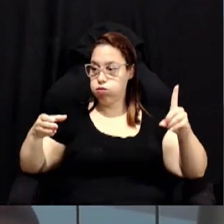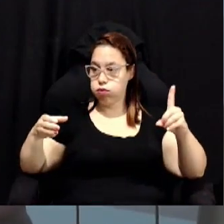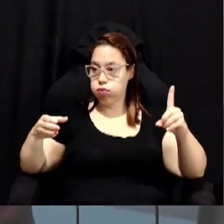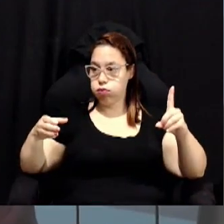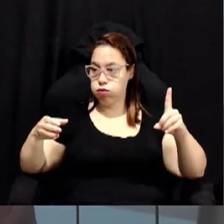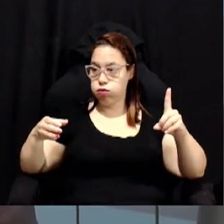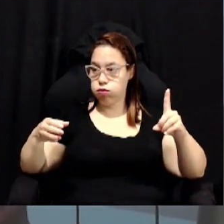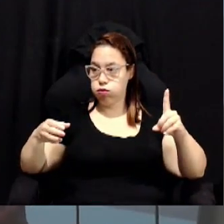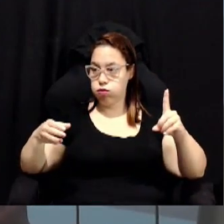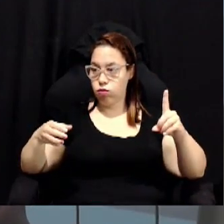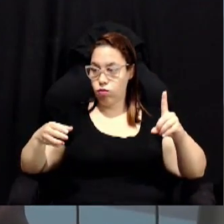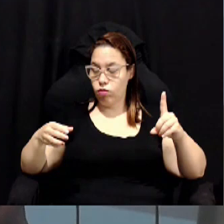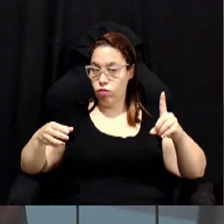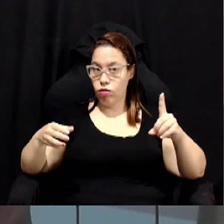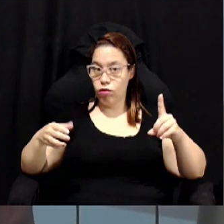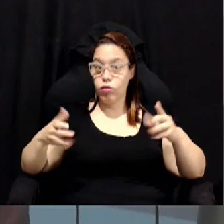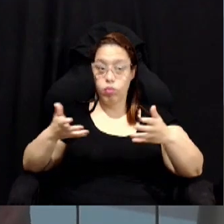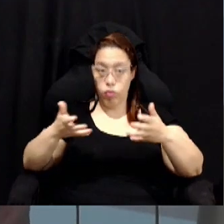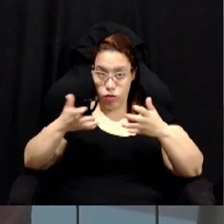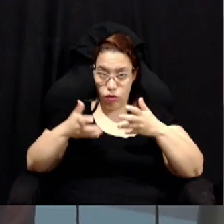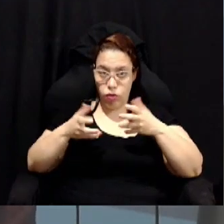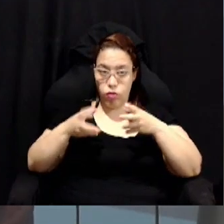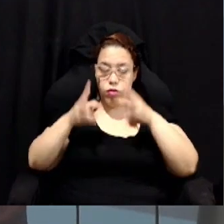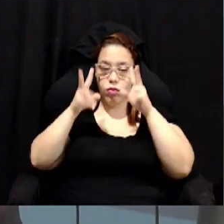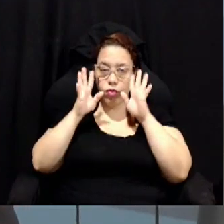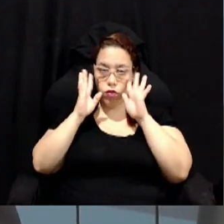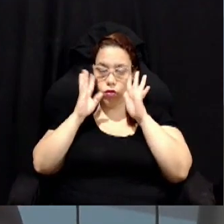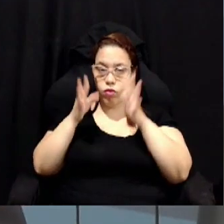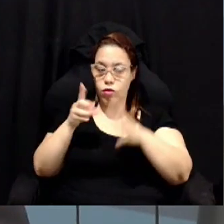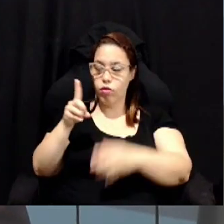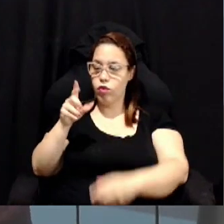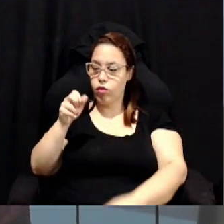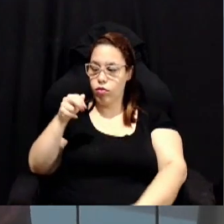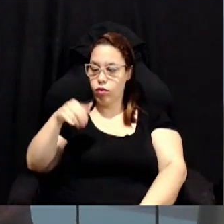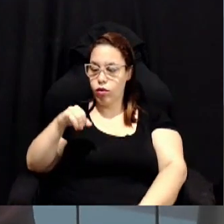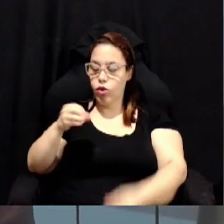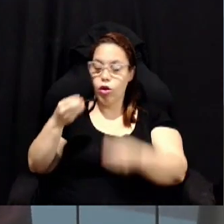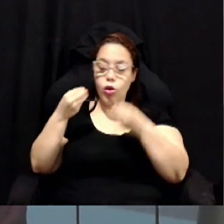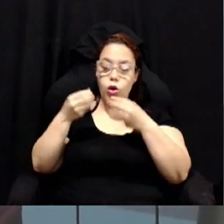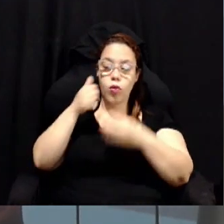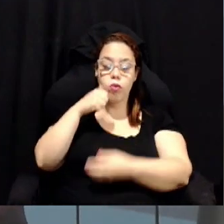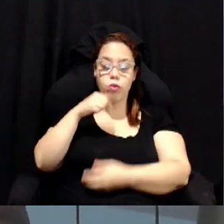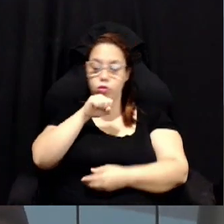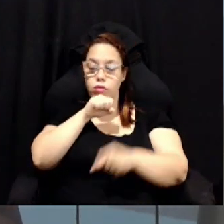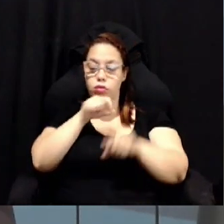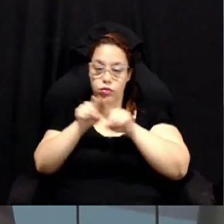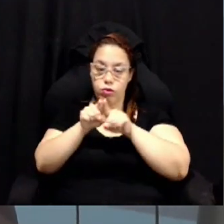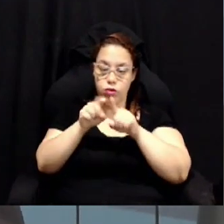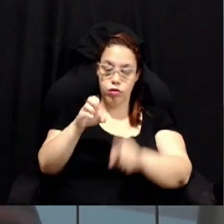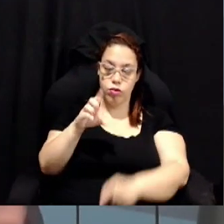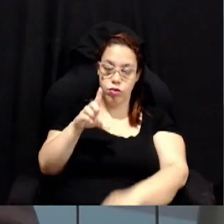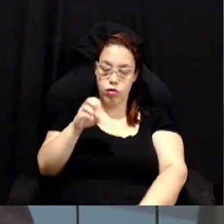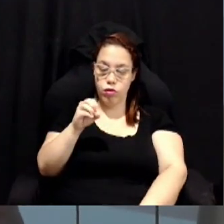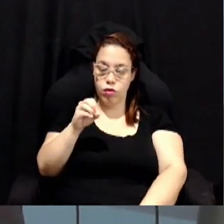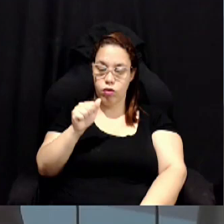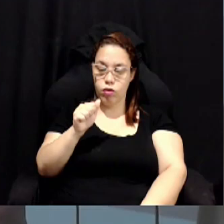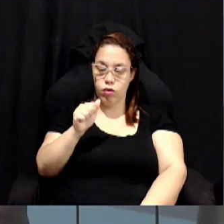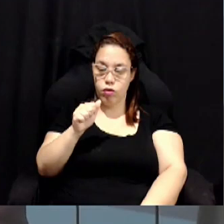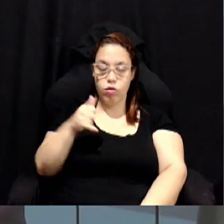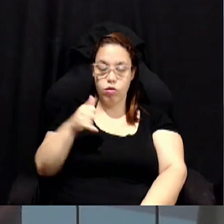assunto. E eu queria ver essa percepção da Dani como mãe também, da Eloá, já com uma idade